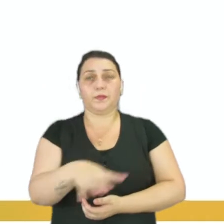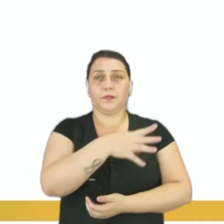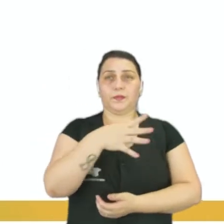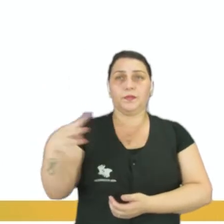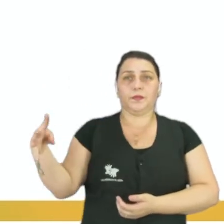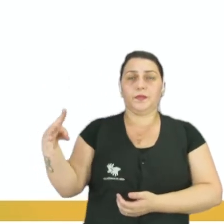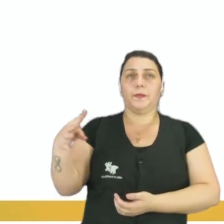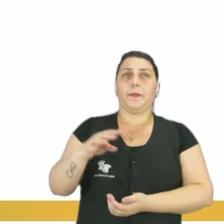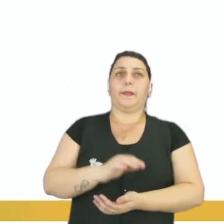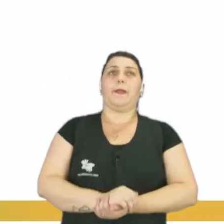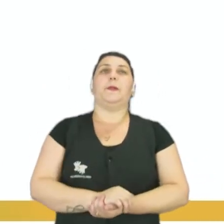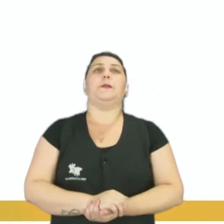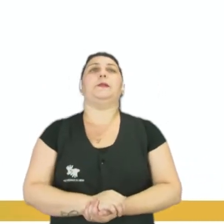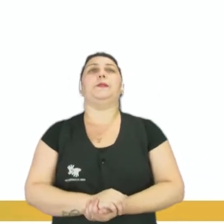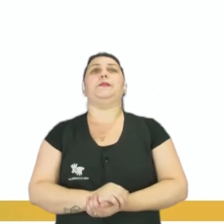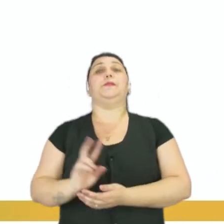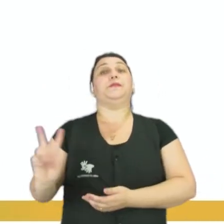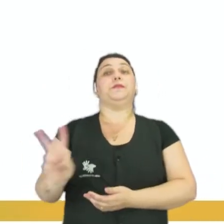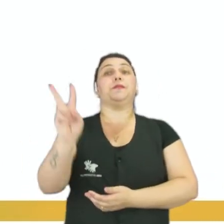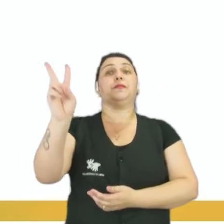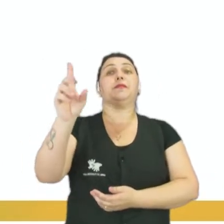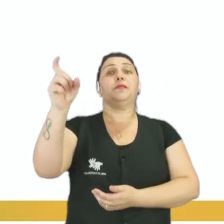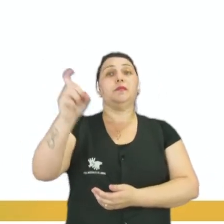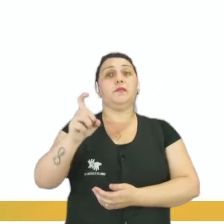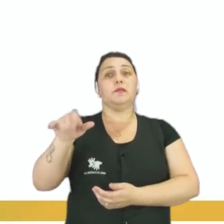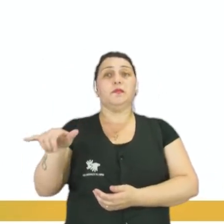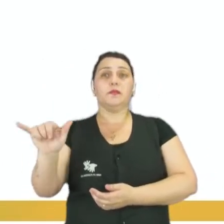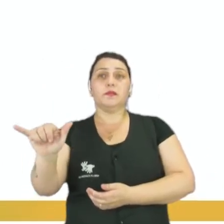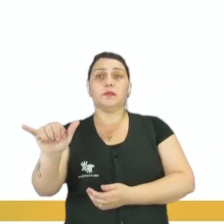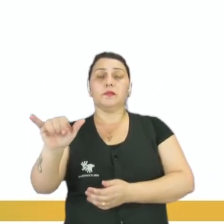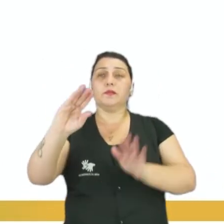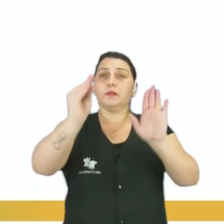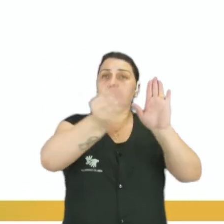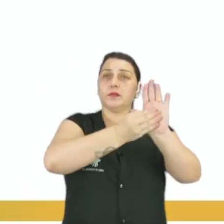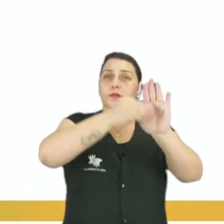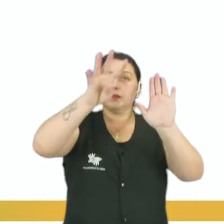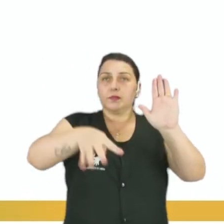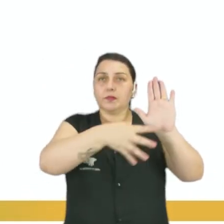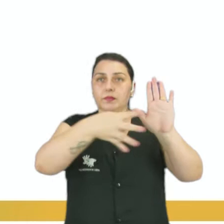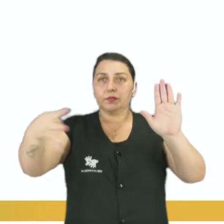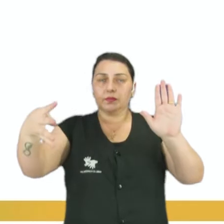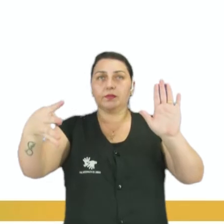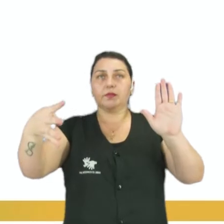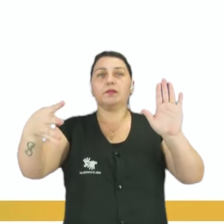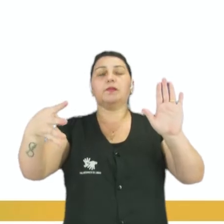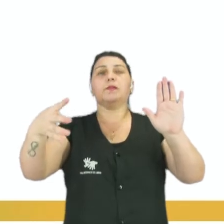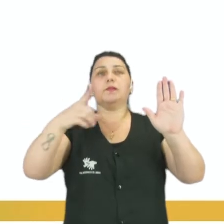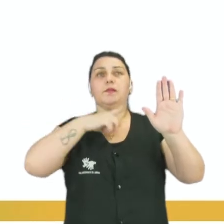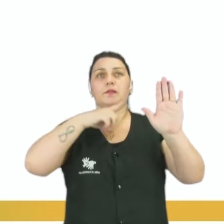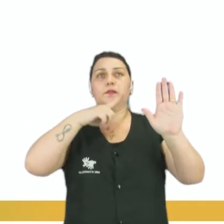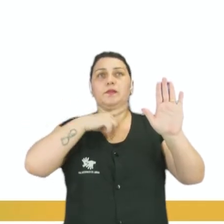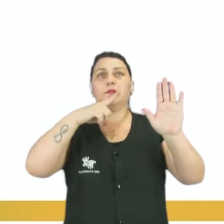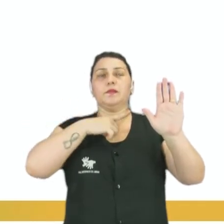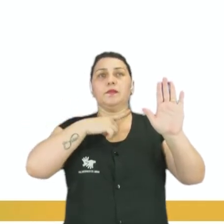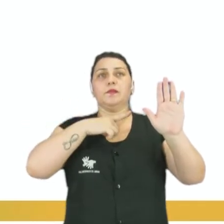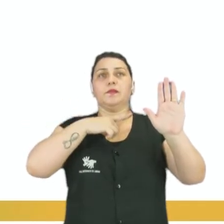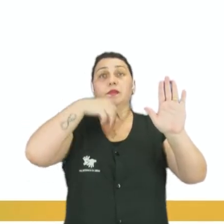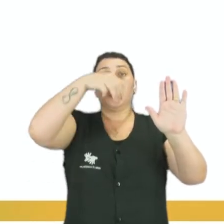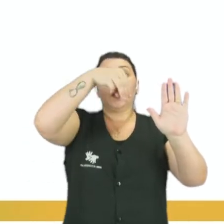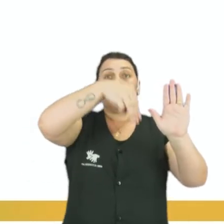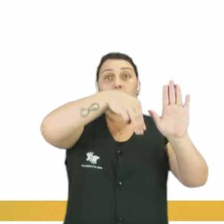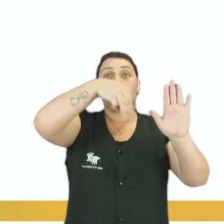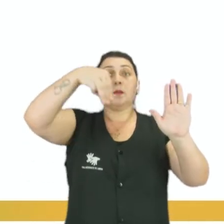é colocando aqueles valores de x e y em uma tabela E aí nós vamos ter